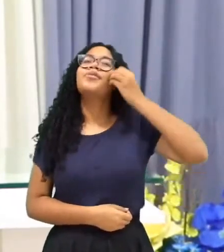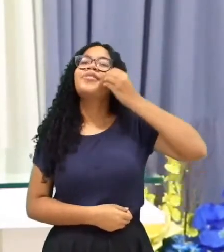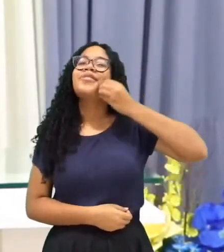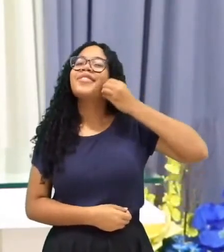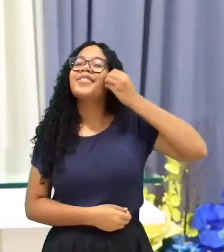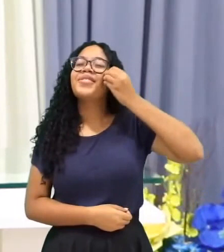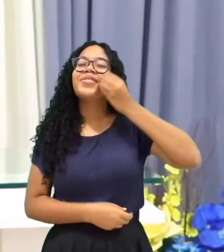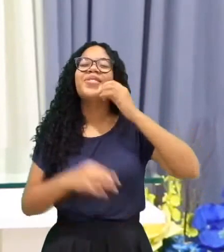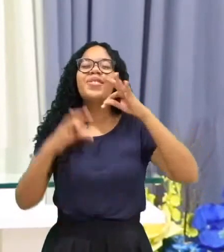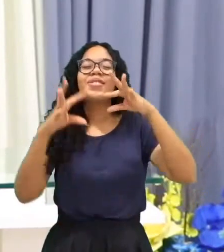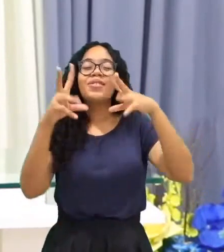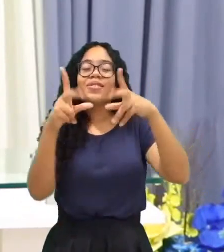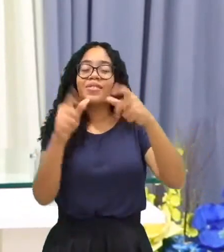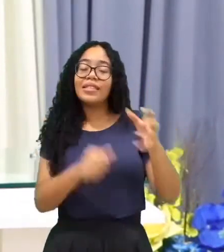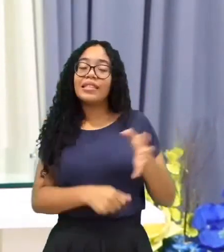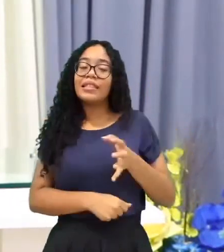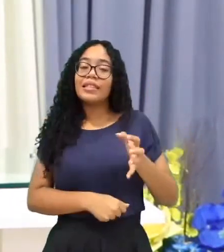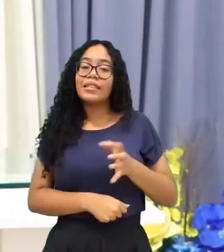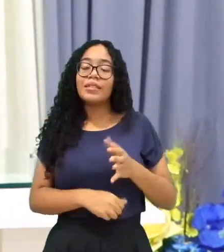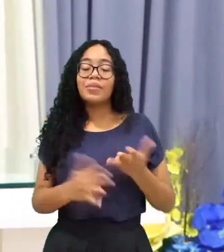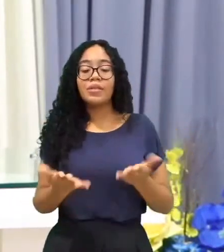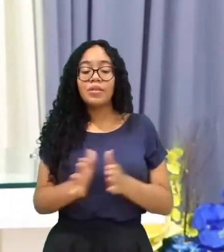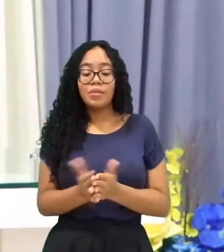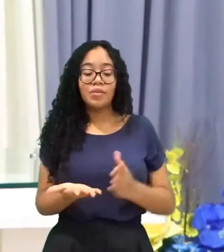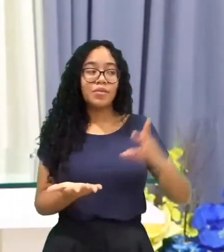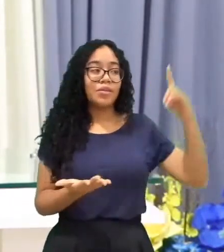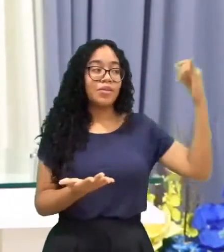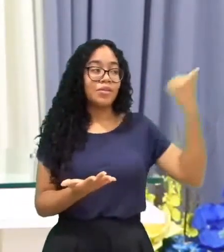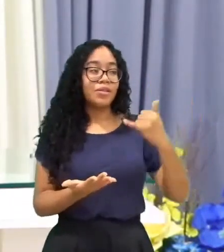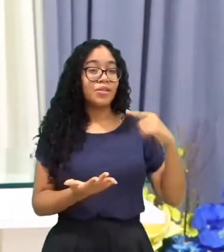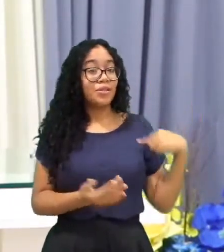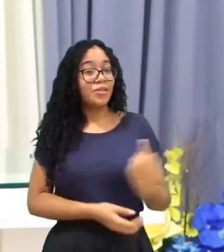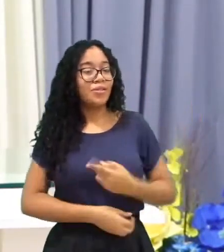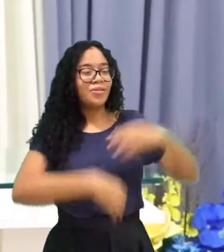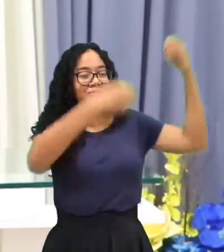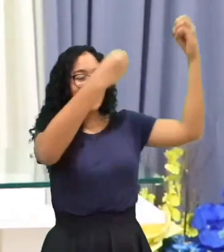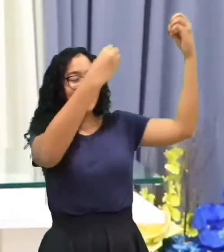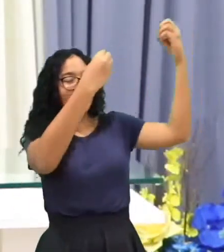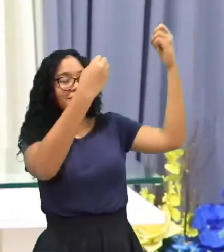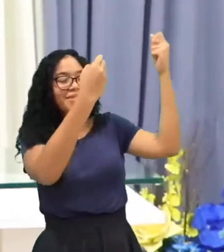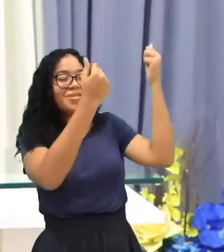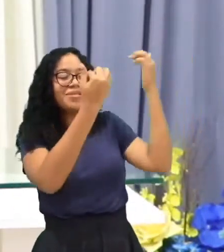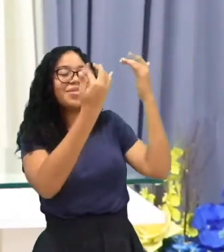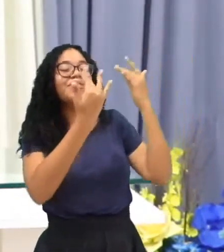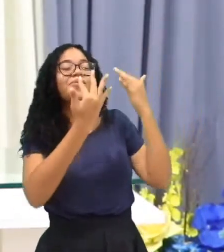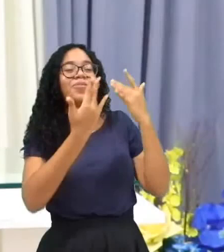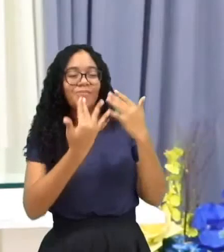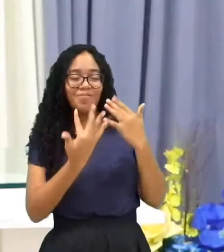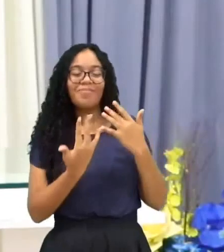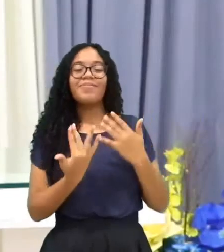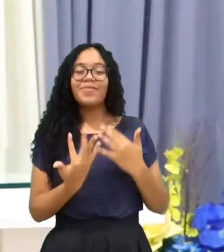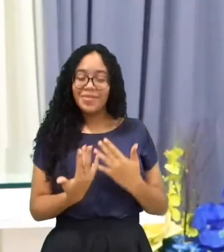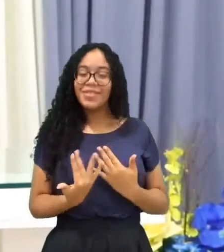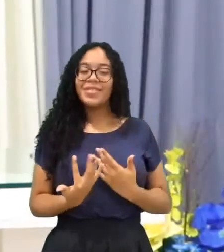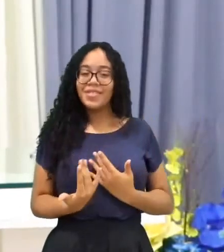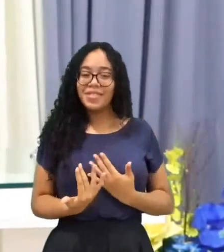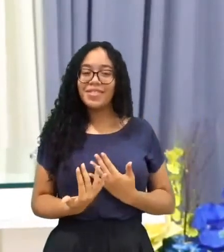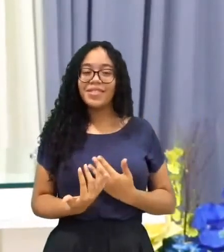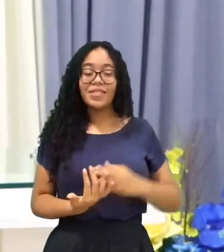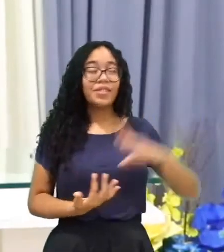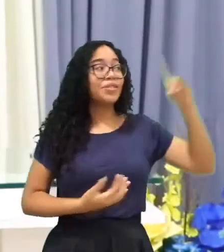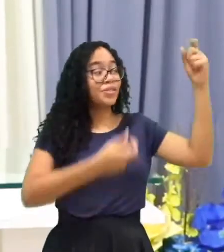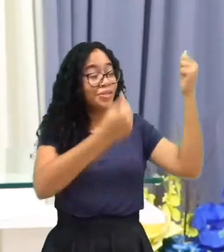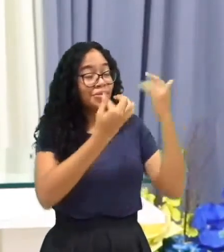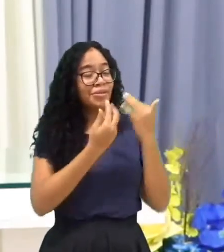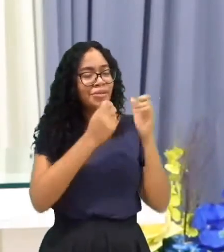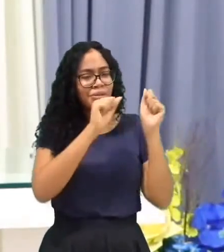as bênçãos. Por isso a Bíblia diz que nós somos abençoados com toda a sorte de bênção do nosso Pai